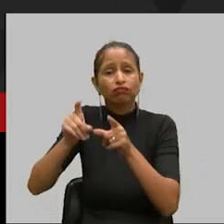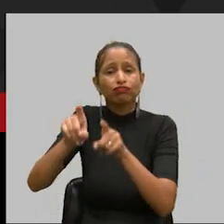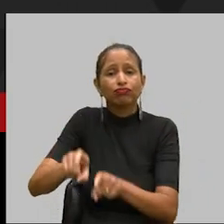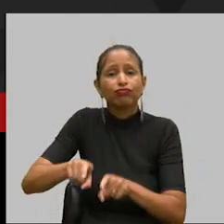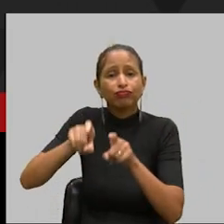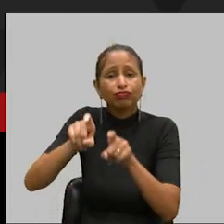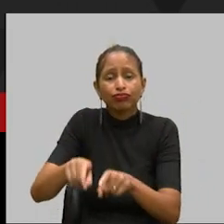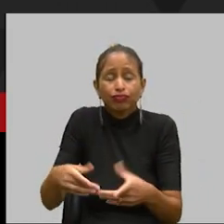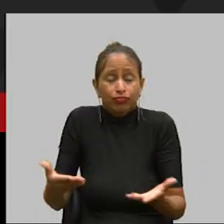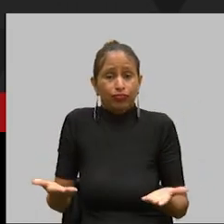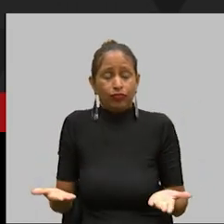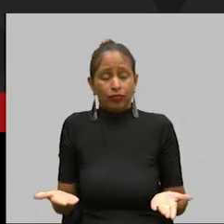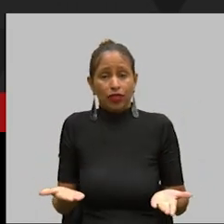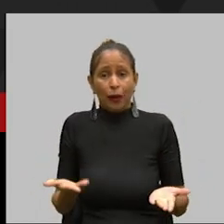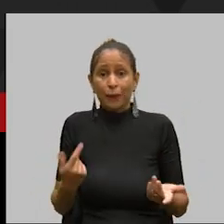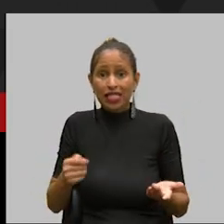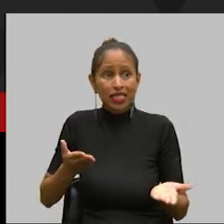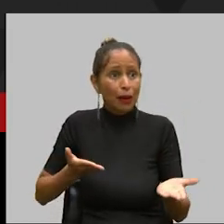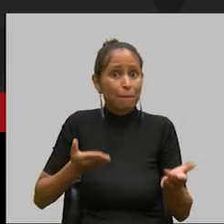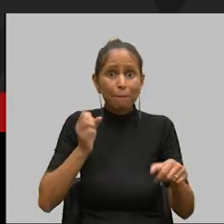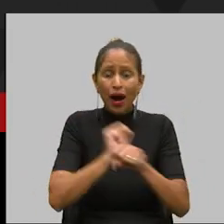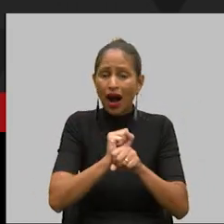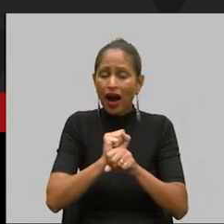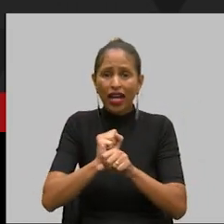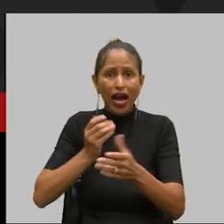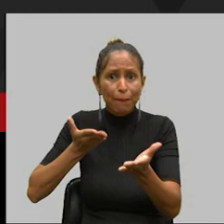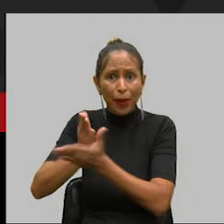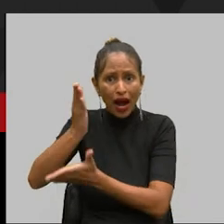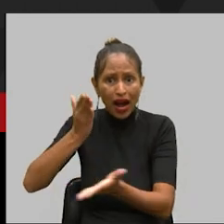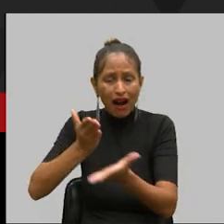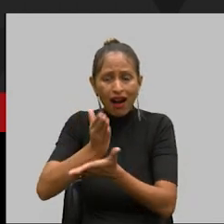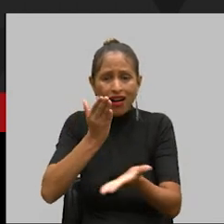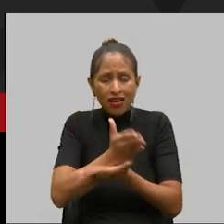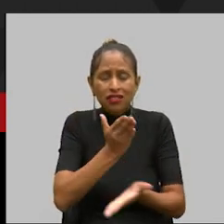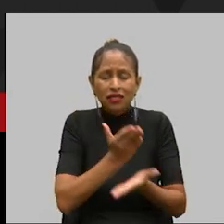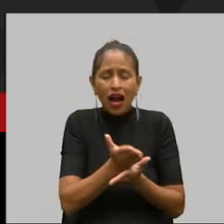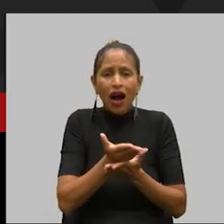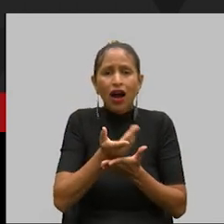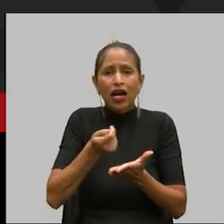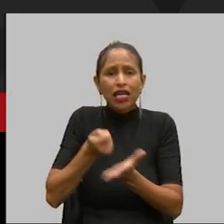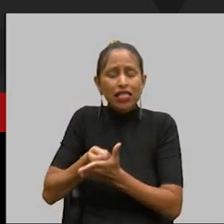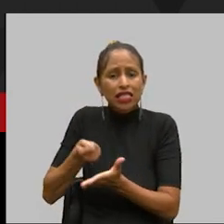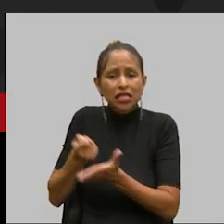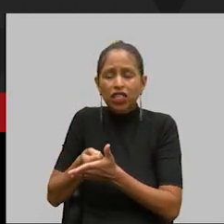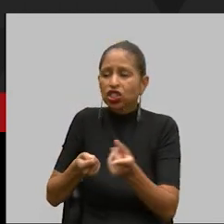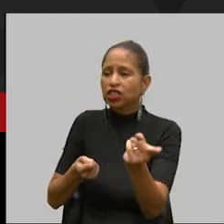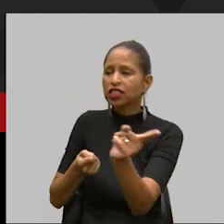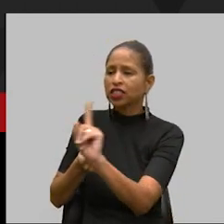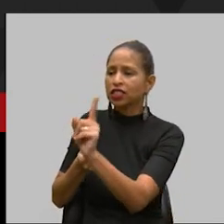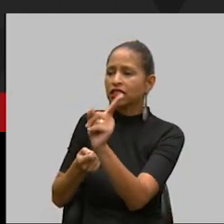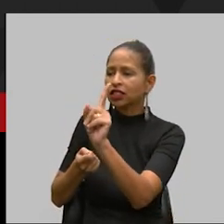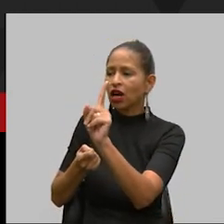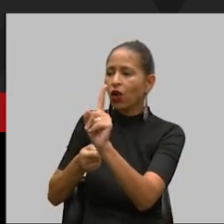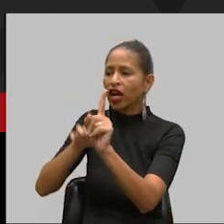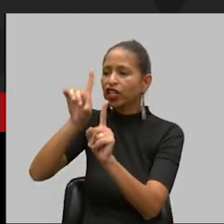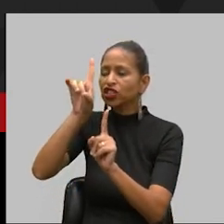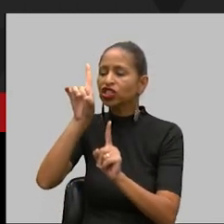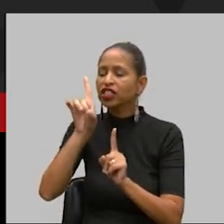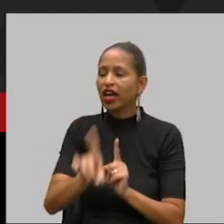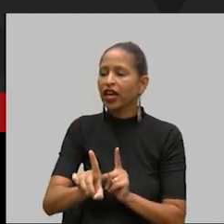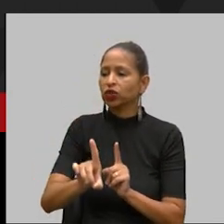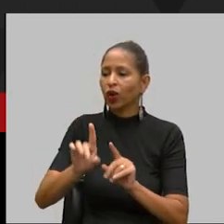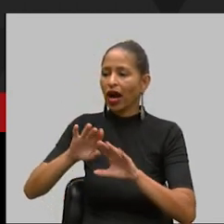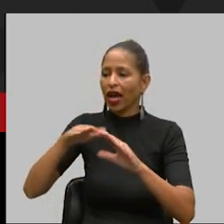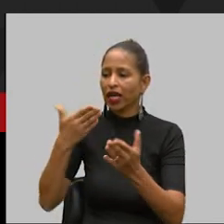precisa avançar no combate a esse fenômeno que insiste na negação do acesso ao direito à